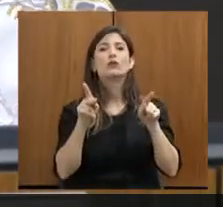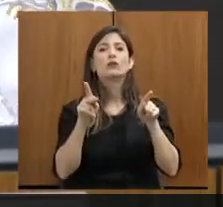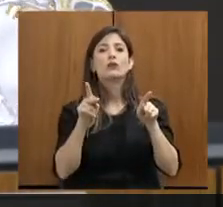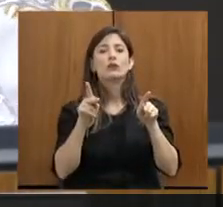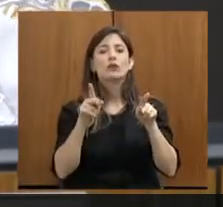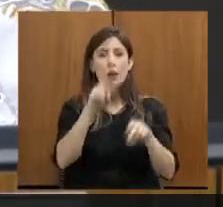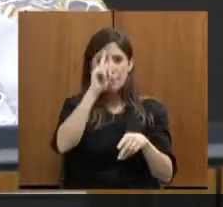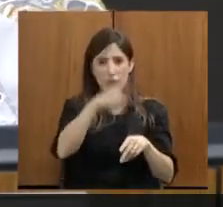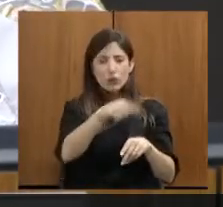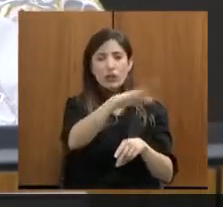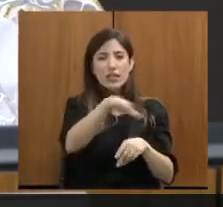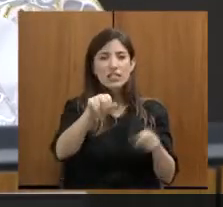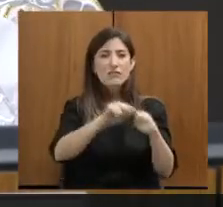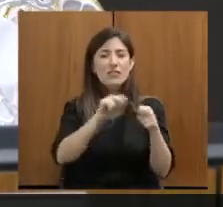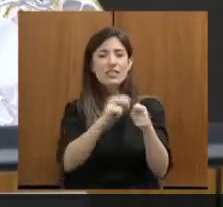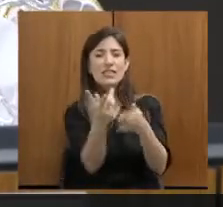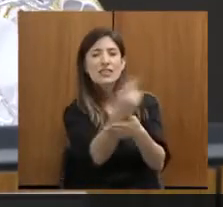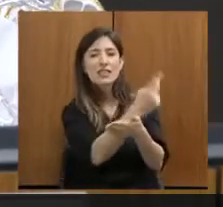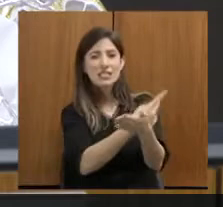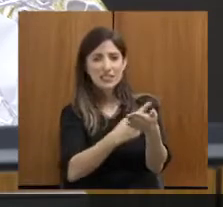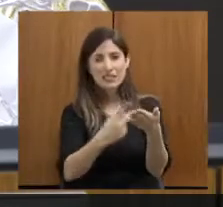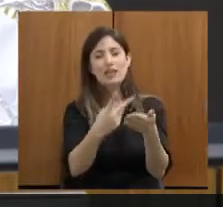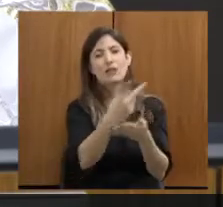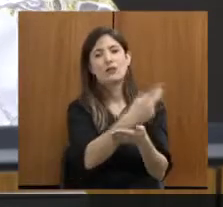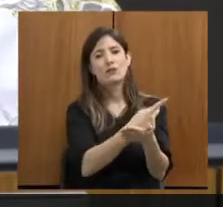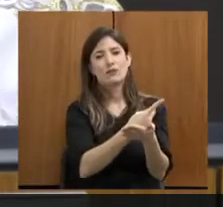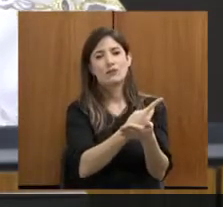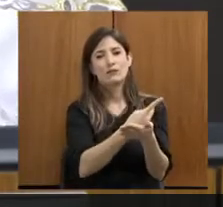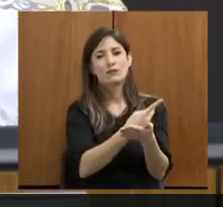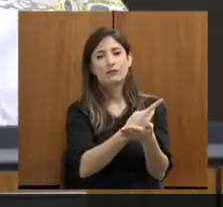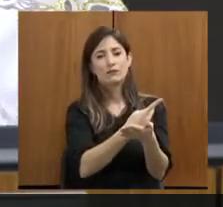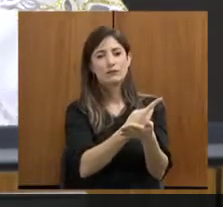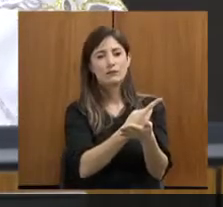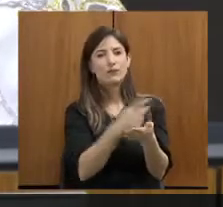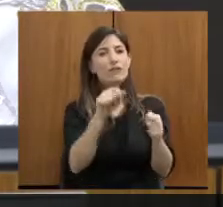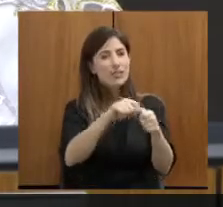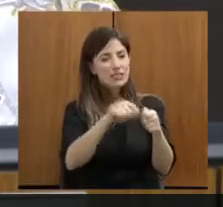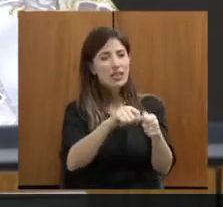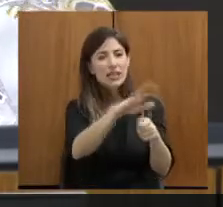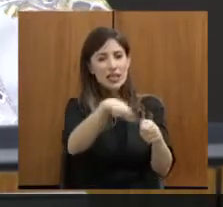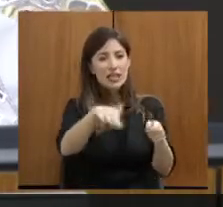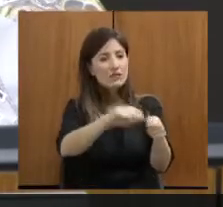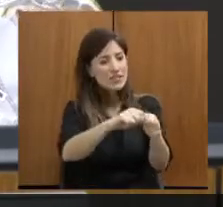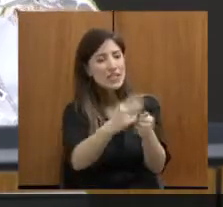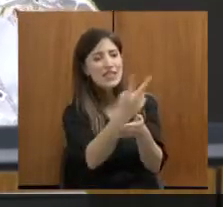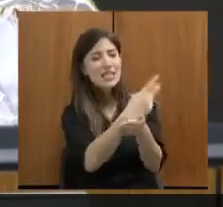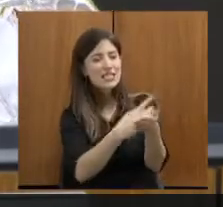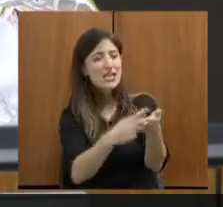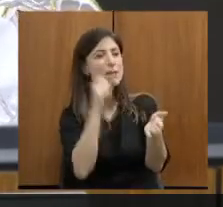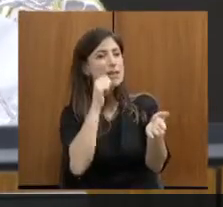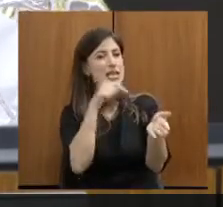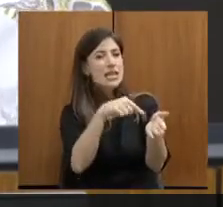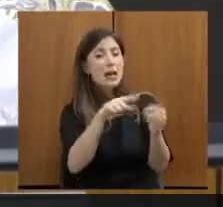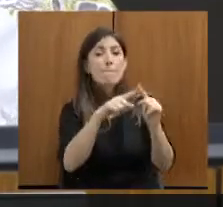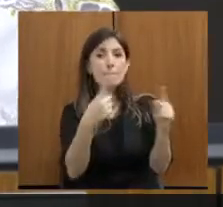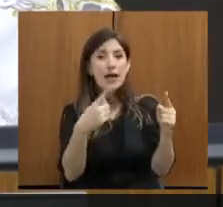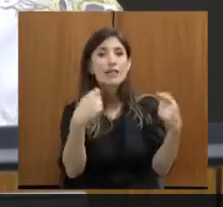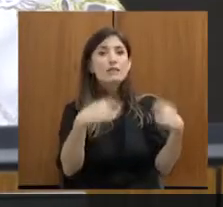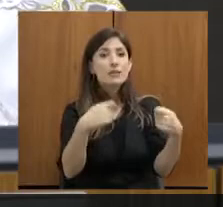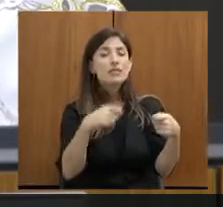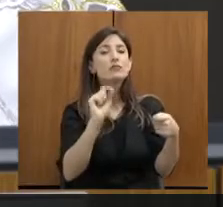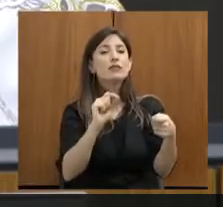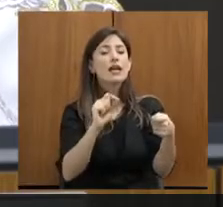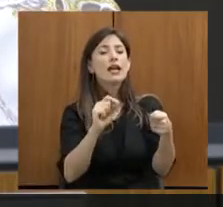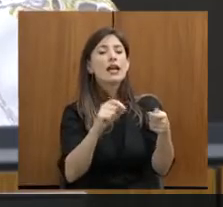fazer um desenho de um de uma de uma menina mas que o cabelo que colocasse para